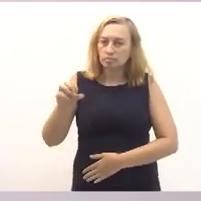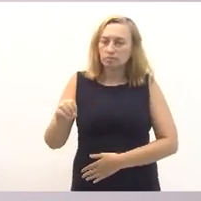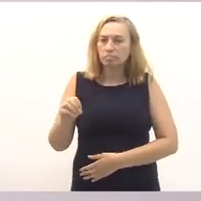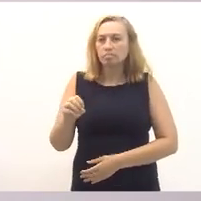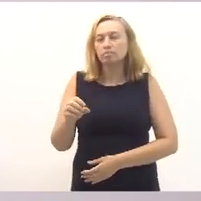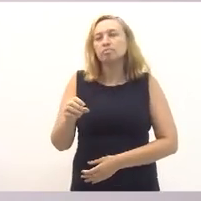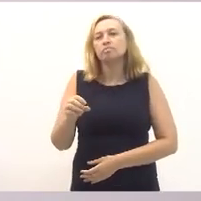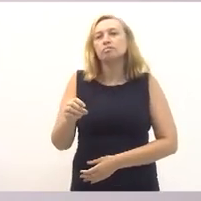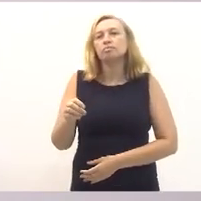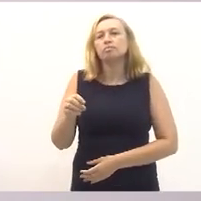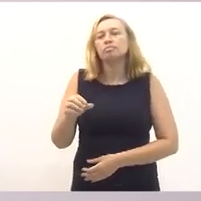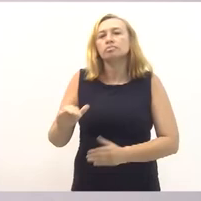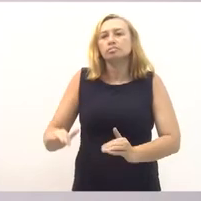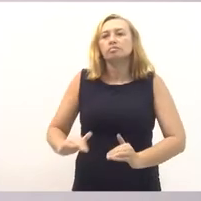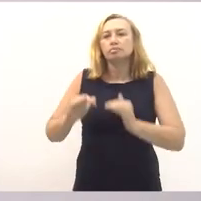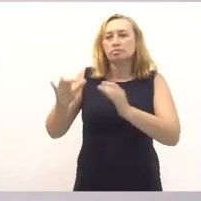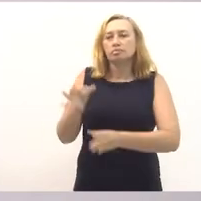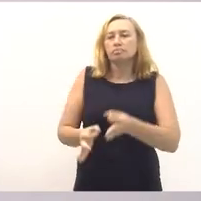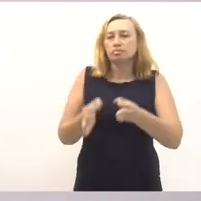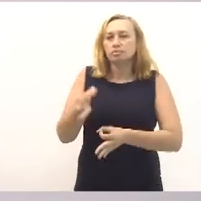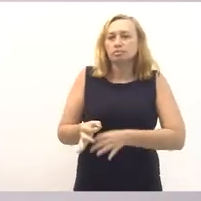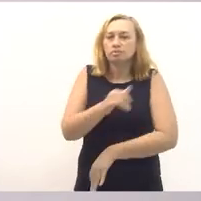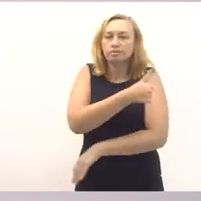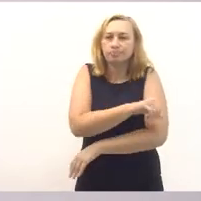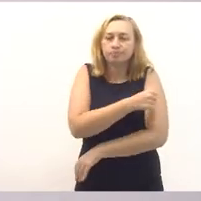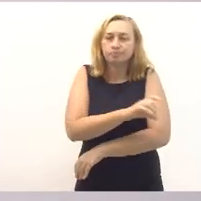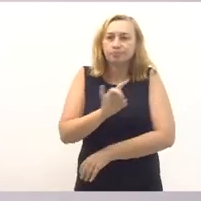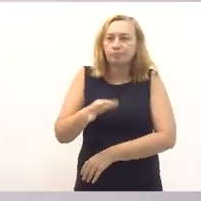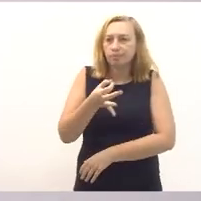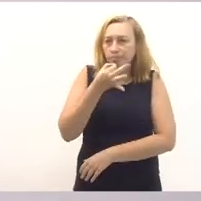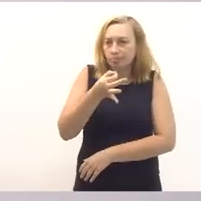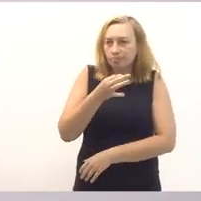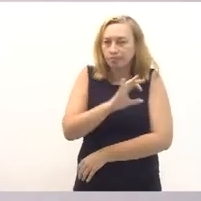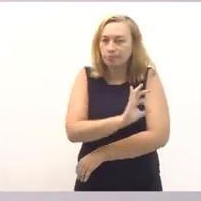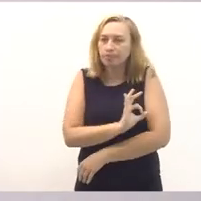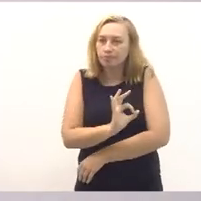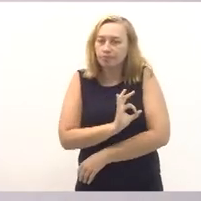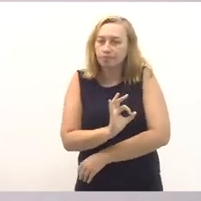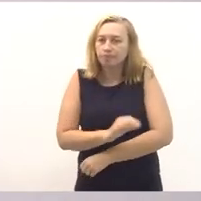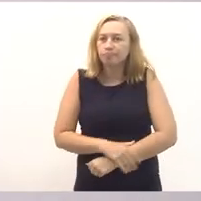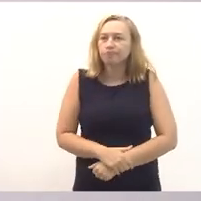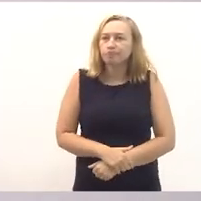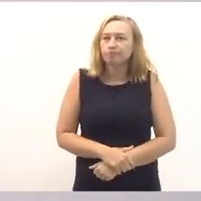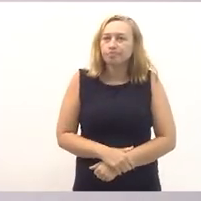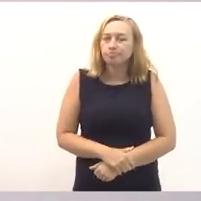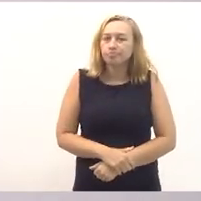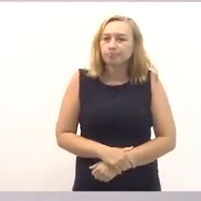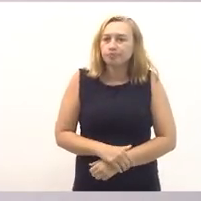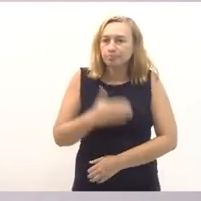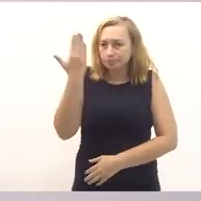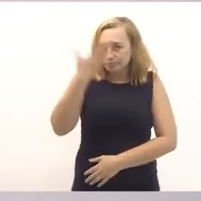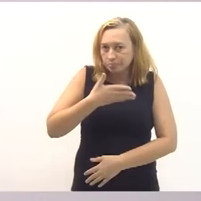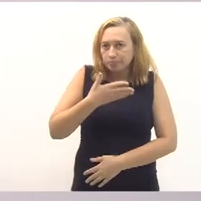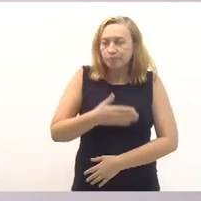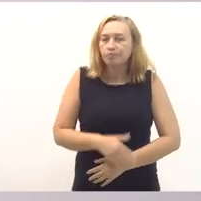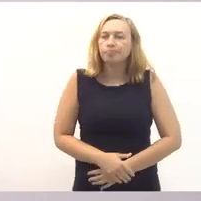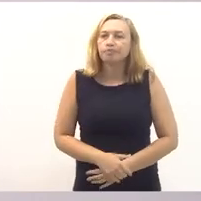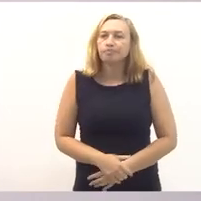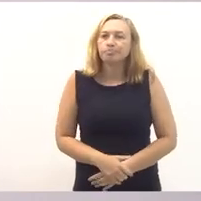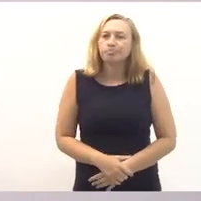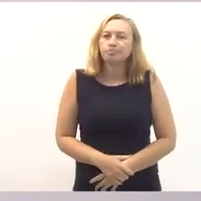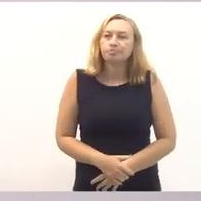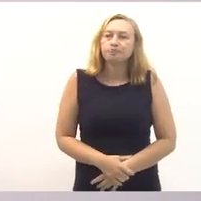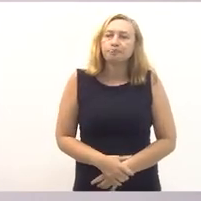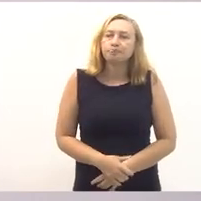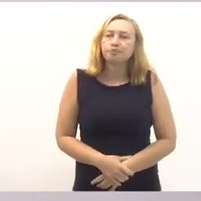Tribunal de Justiça do Rio de Janeiro no qual se leva apenas o depoimento do policial como como prova né para poder